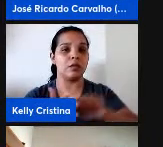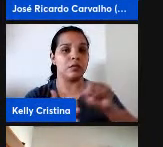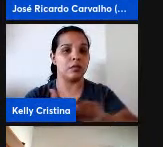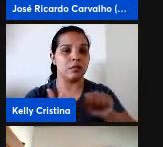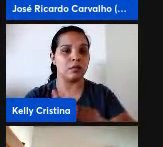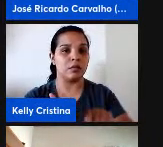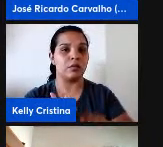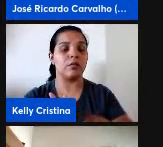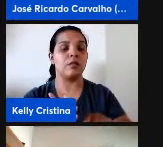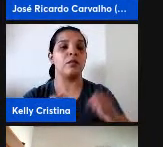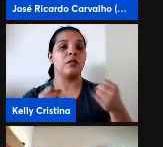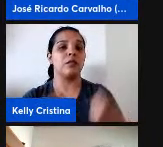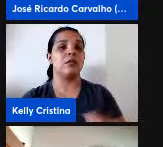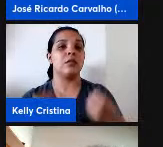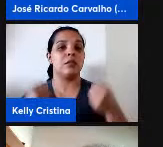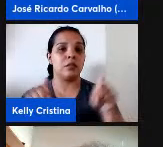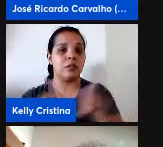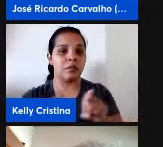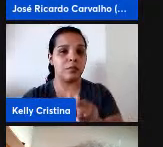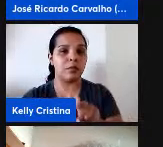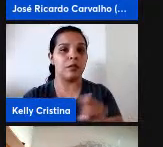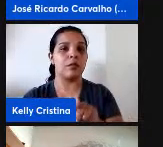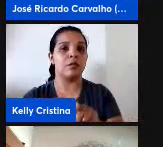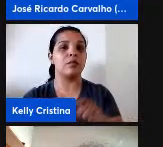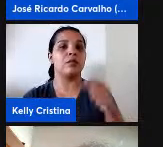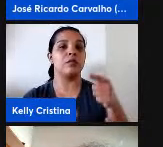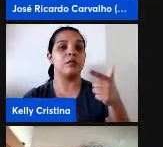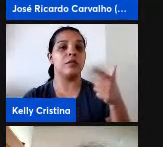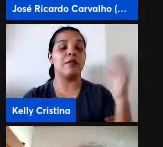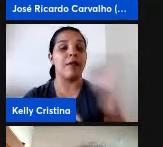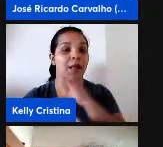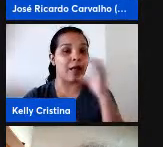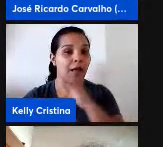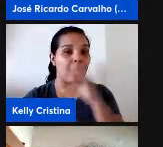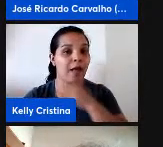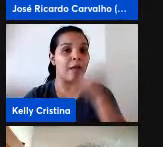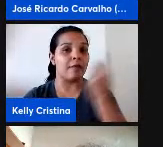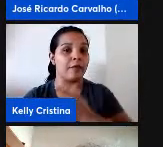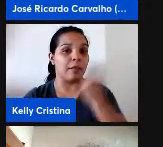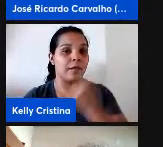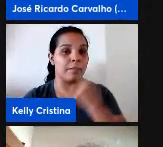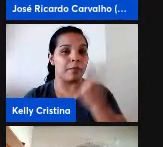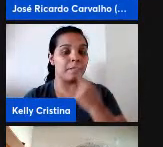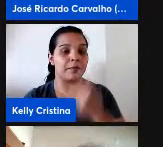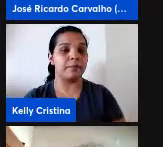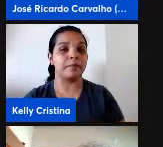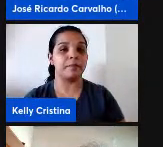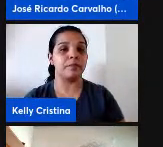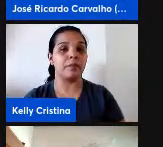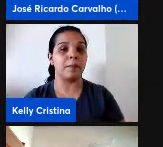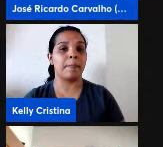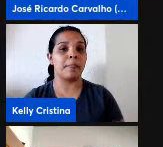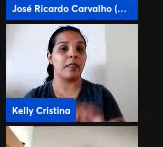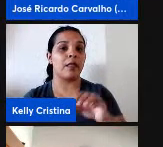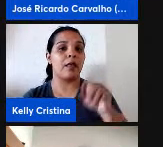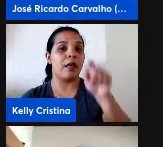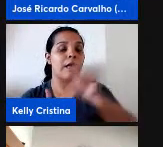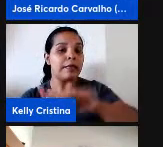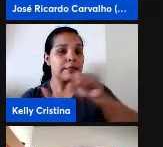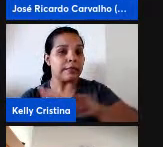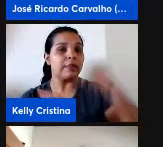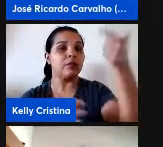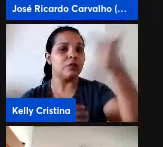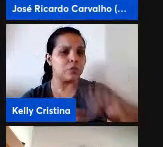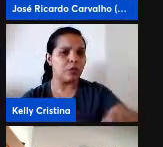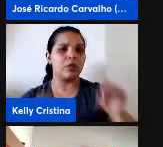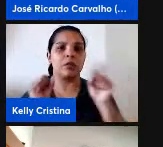Primeiramente, eu vou falar um pouco aqui rapidamente, porque eu tenho que falar rápido, que é a questão da escrita, reescrita, que ela pode ser